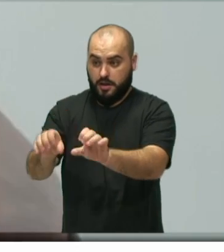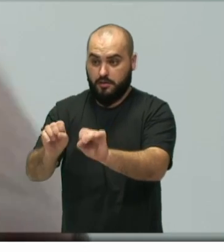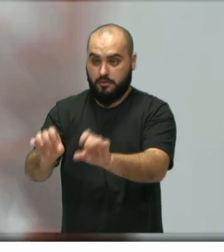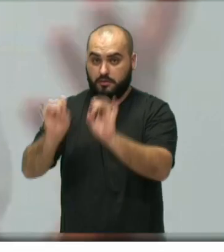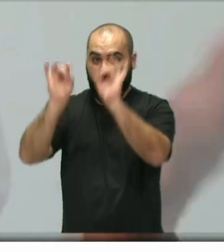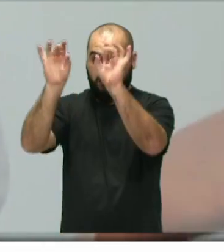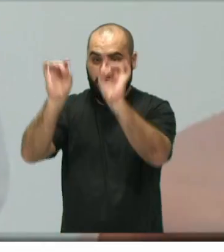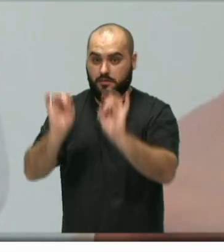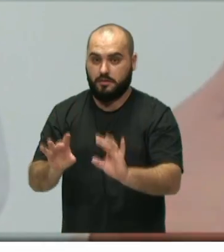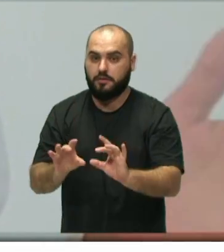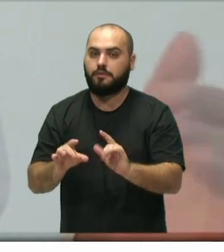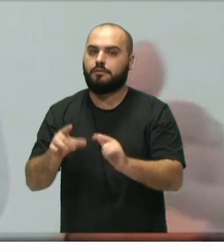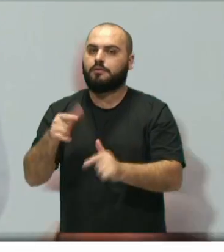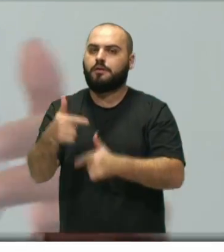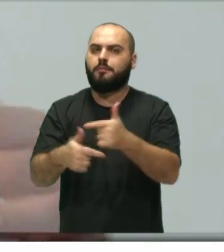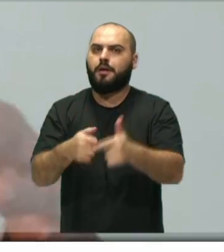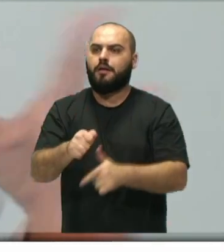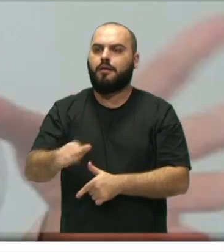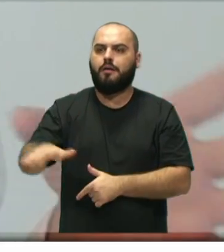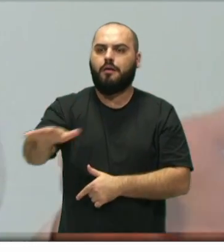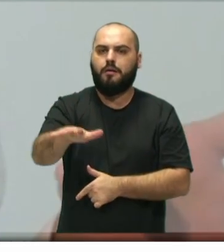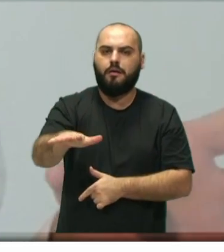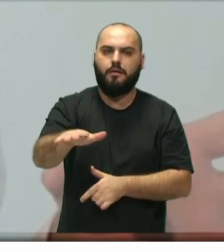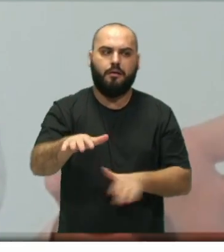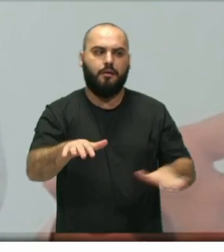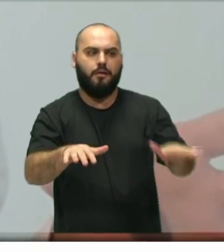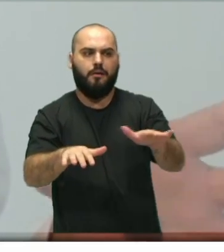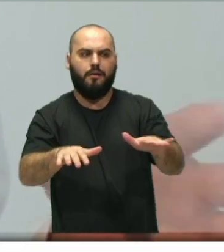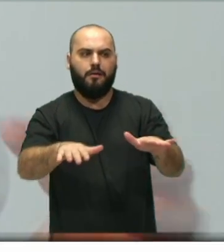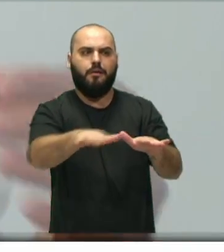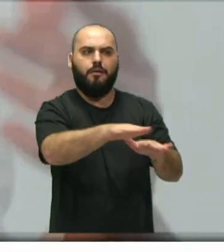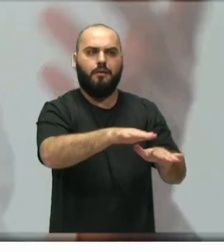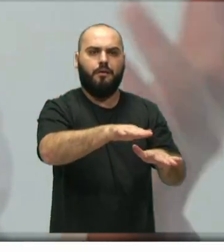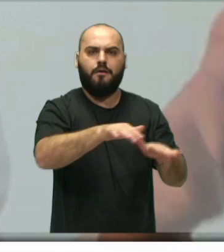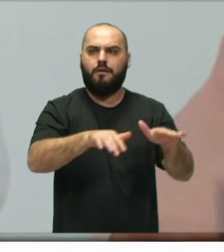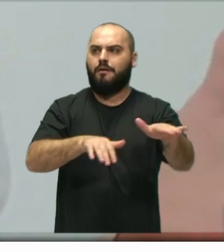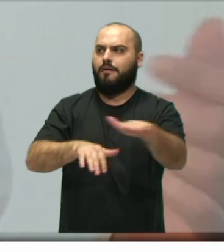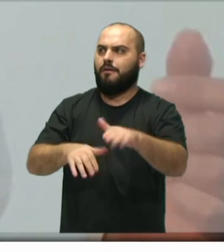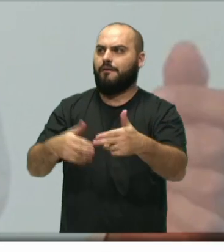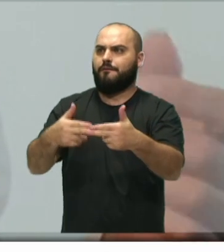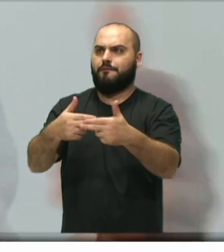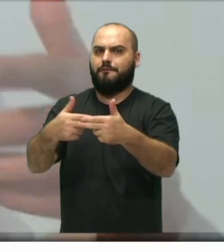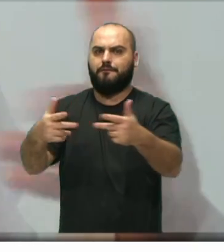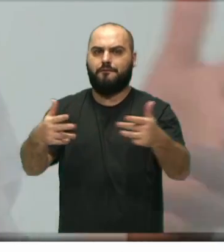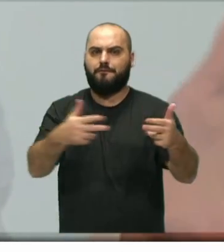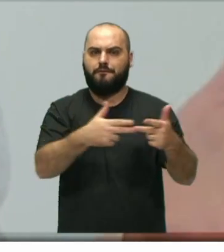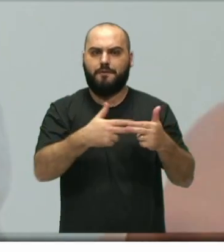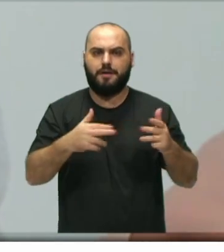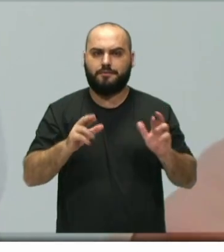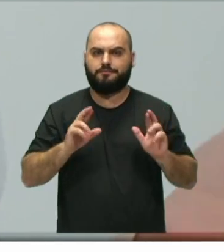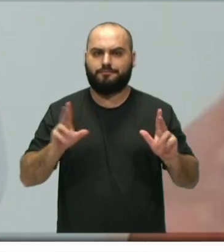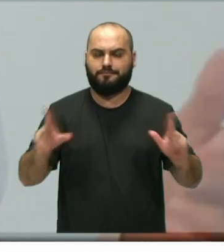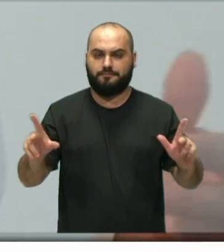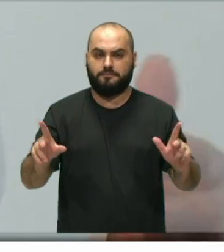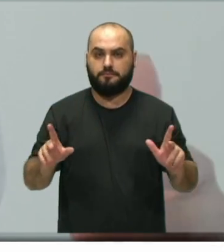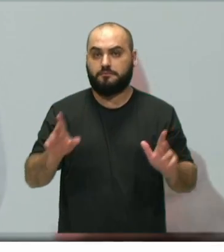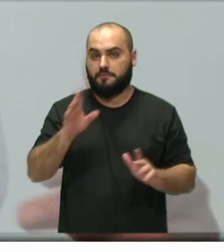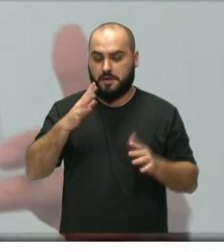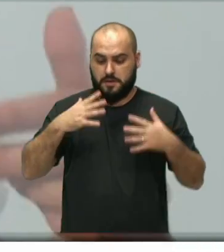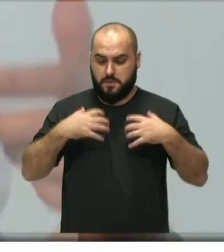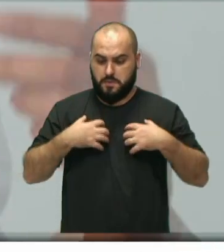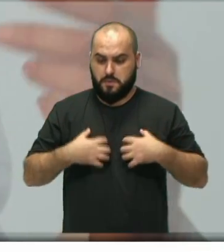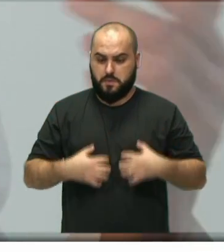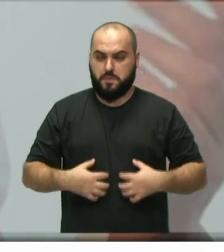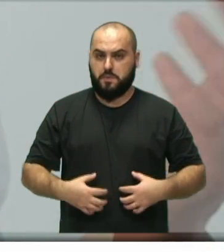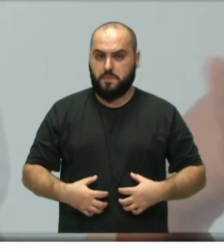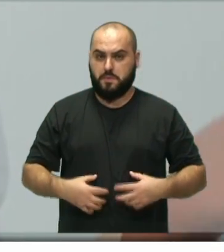com diferentes situações, né? Então, tem a criança que pode ter alguma deficiência